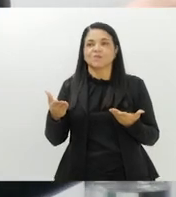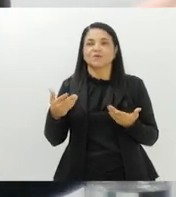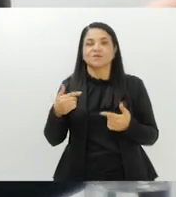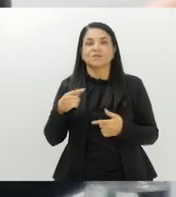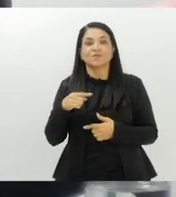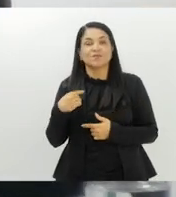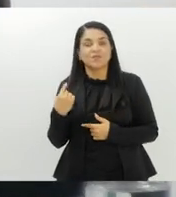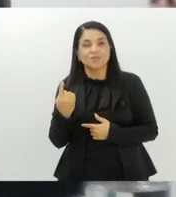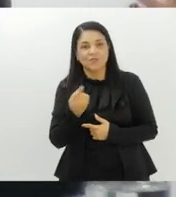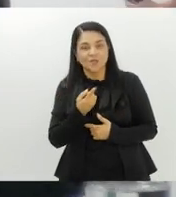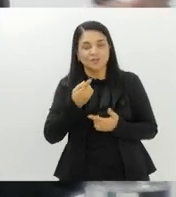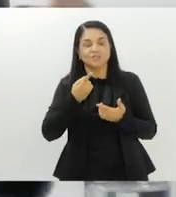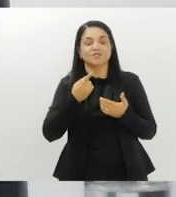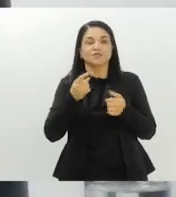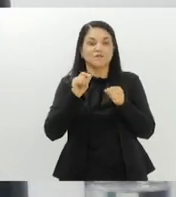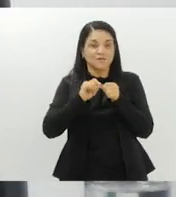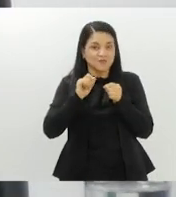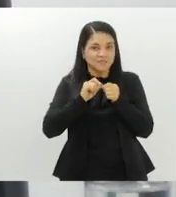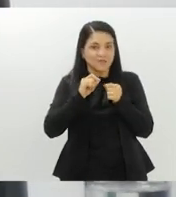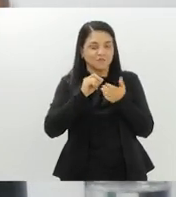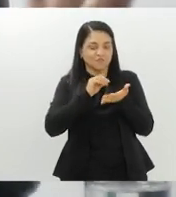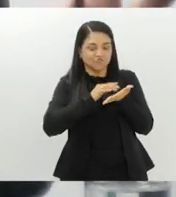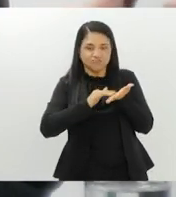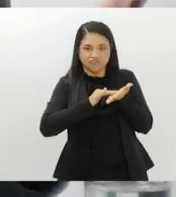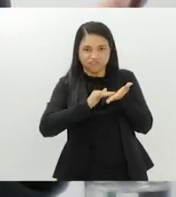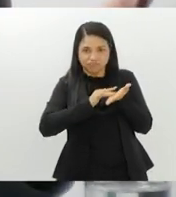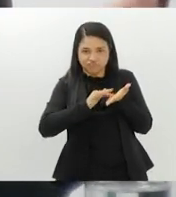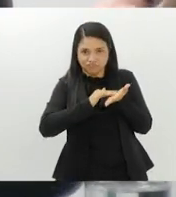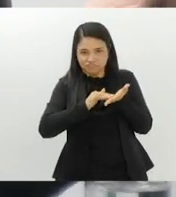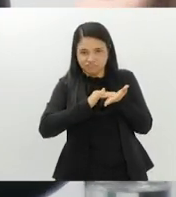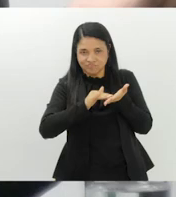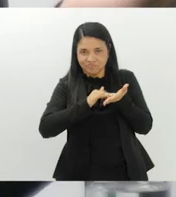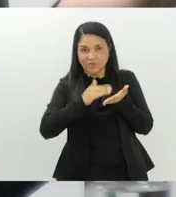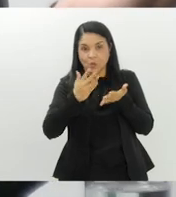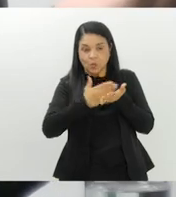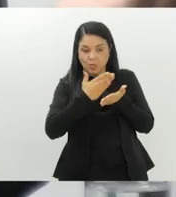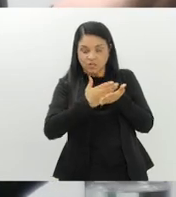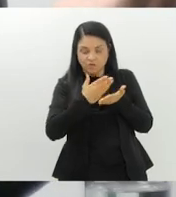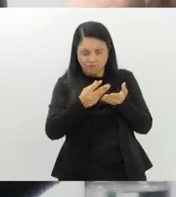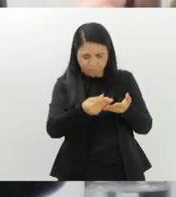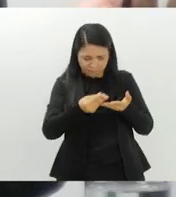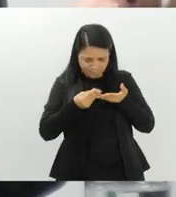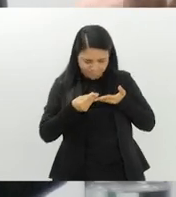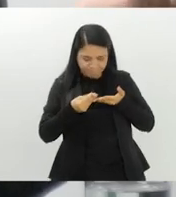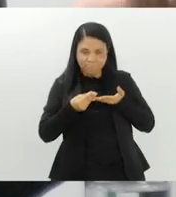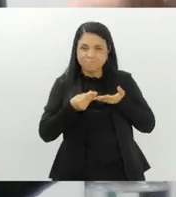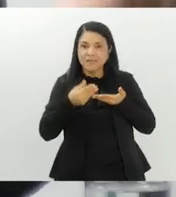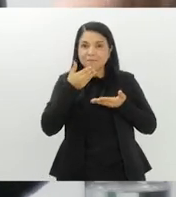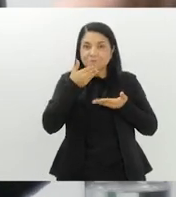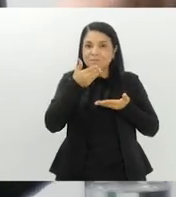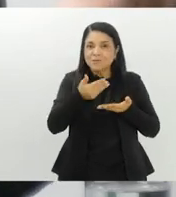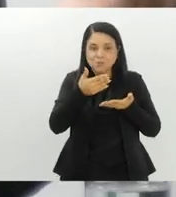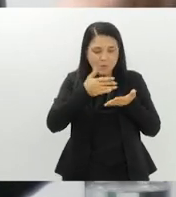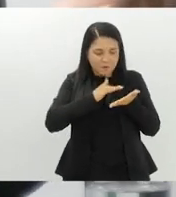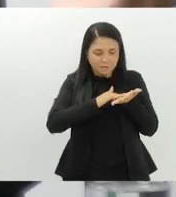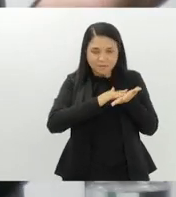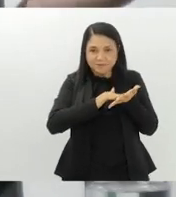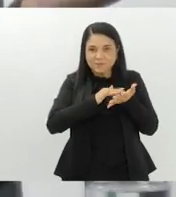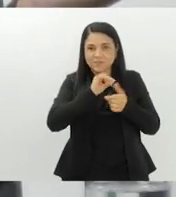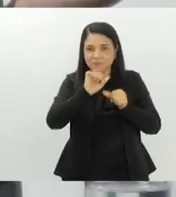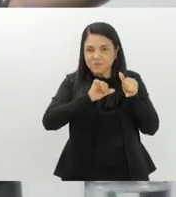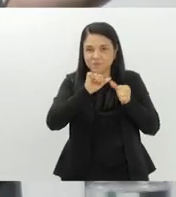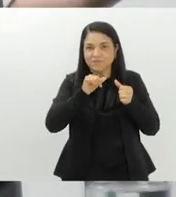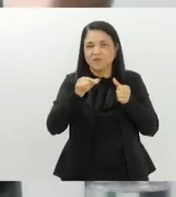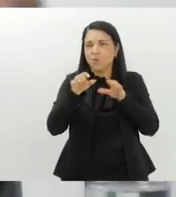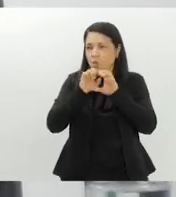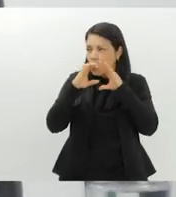nós fizemos essa transcrição, esse livro, ele foi, chegou para a gente, essa demanda, para um